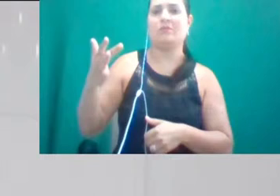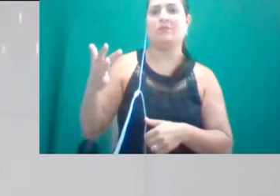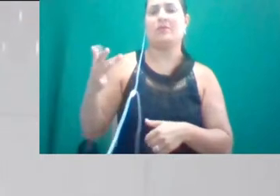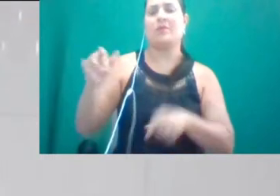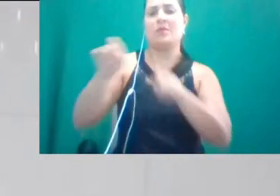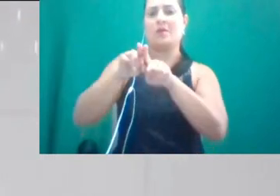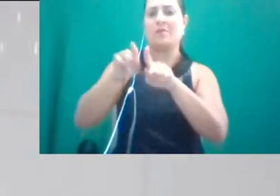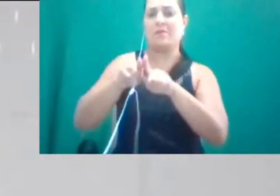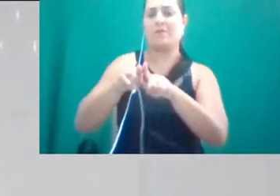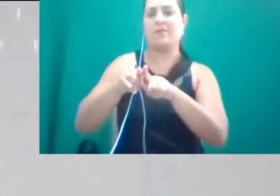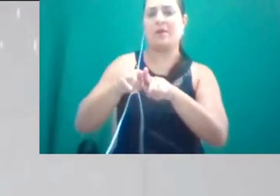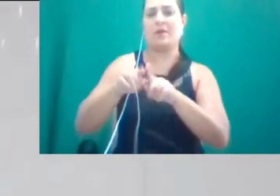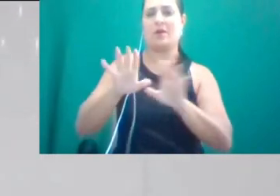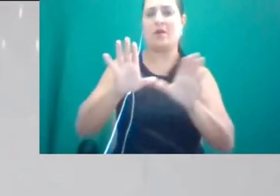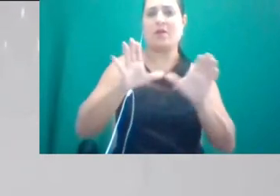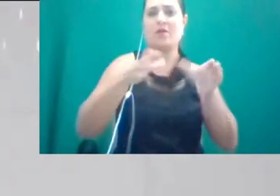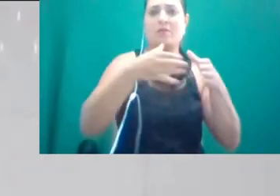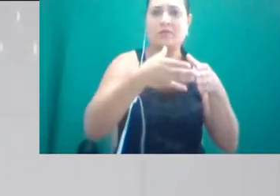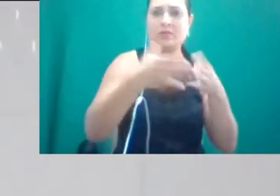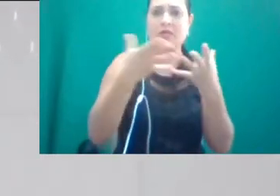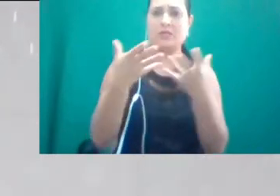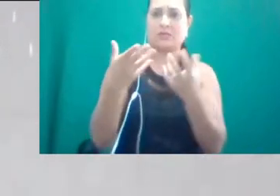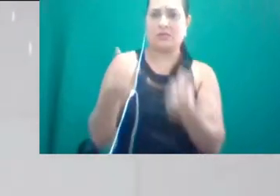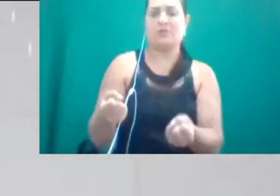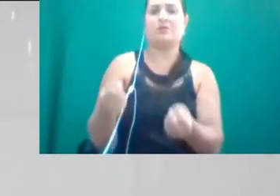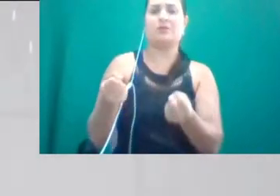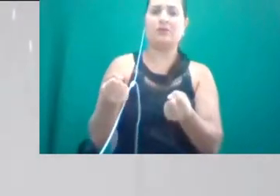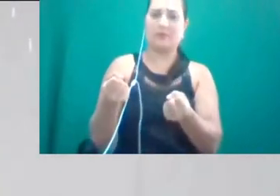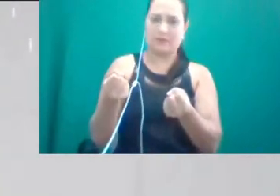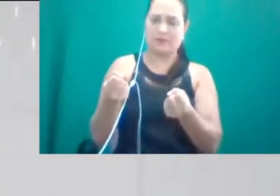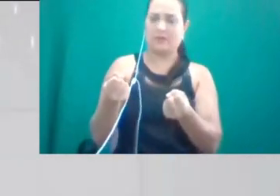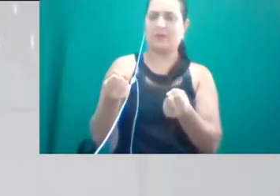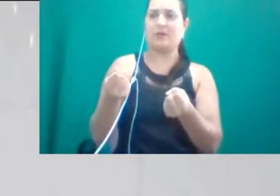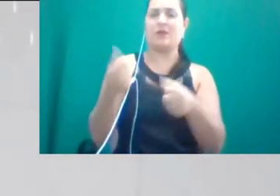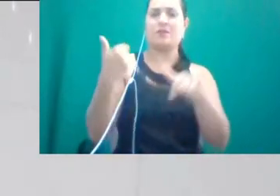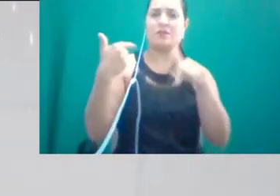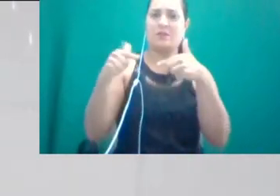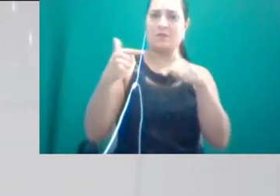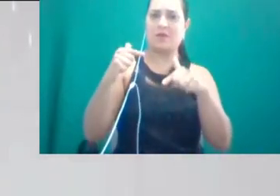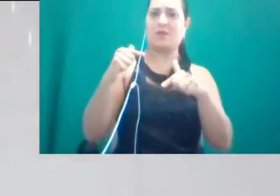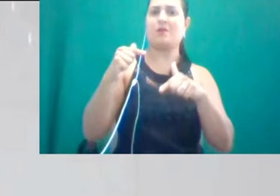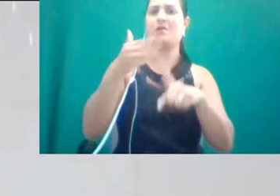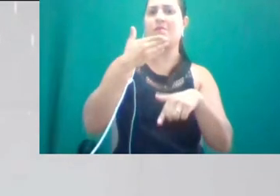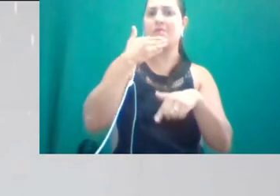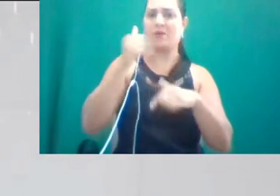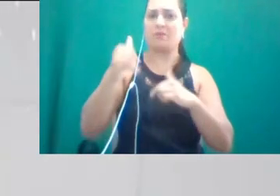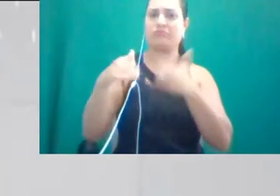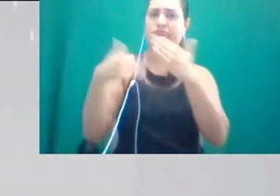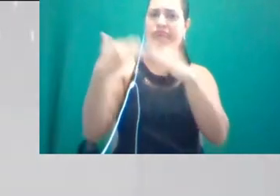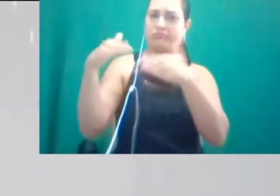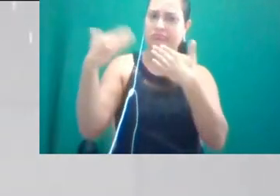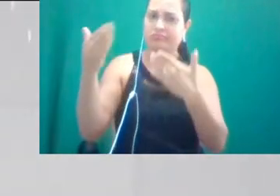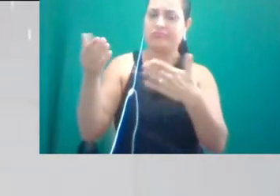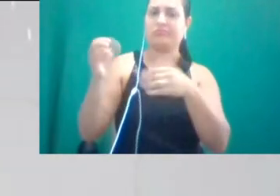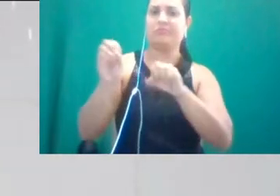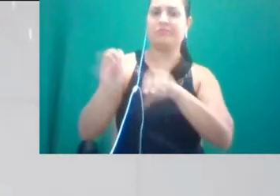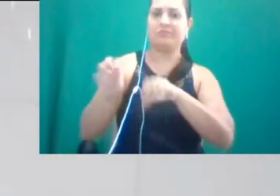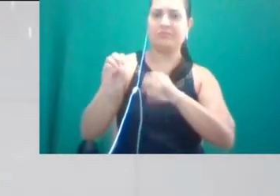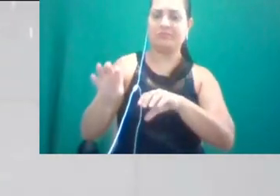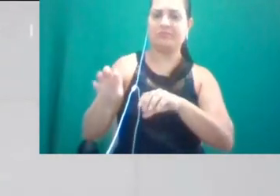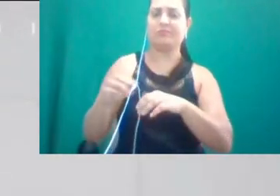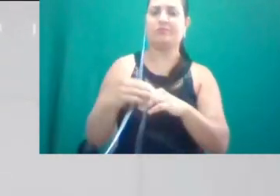com ética, contribuindo para o desenvolvimento intelectual, político e humano do